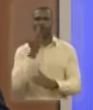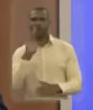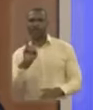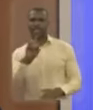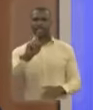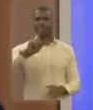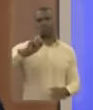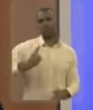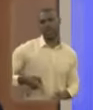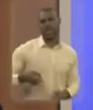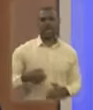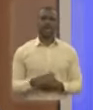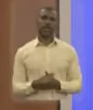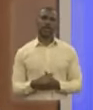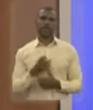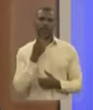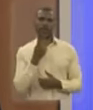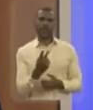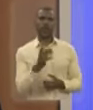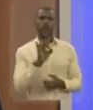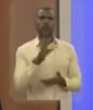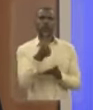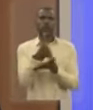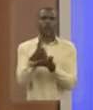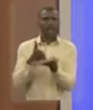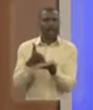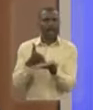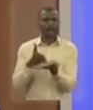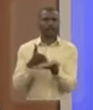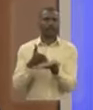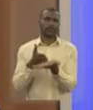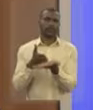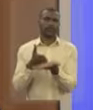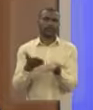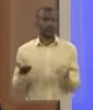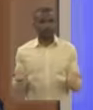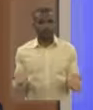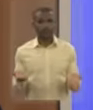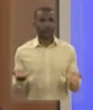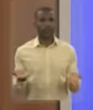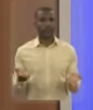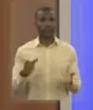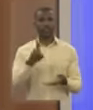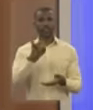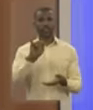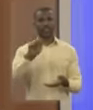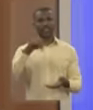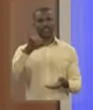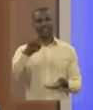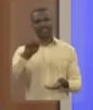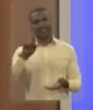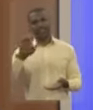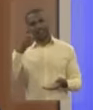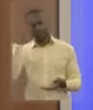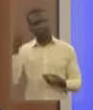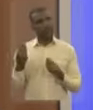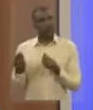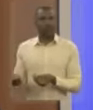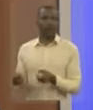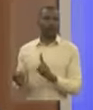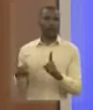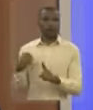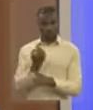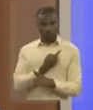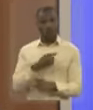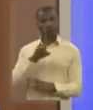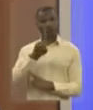5000 entregou acabou de falar entregou só metade do que prometeu né não dá dignidade para as pessoas a gente vai dar